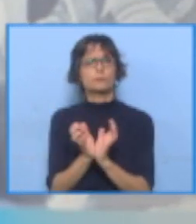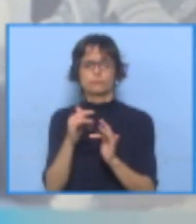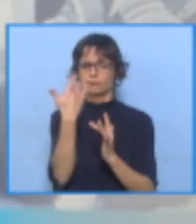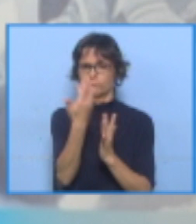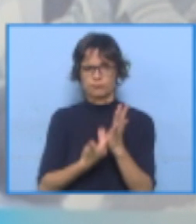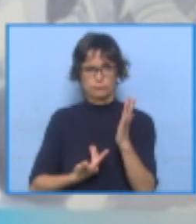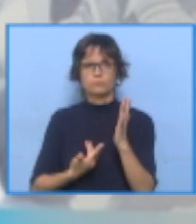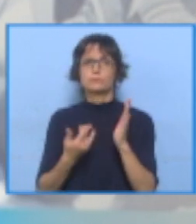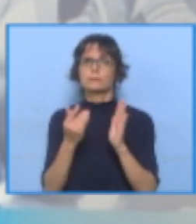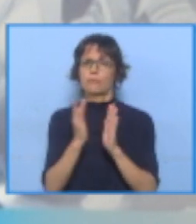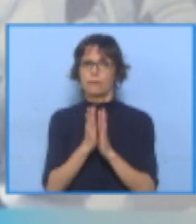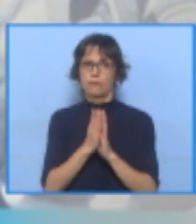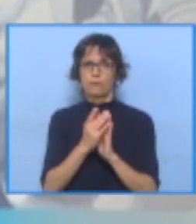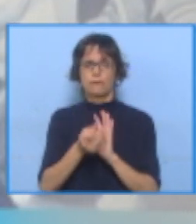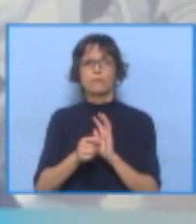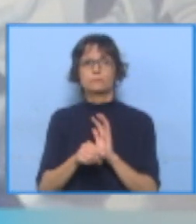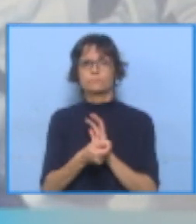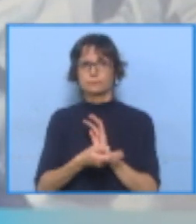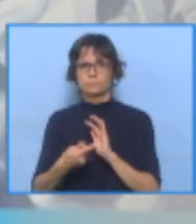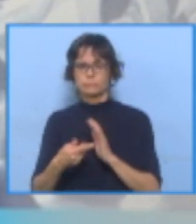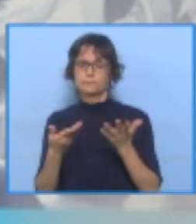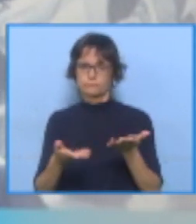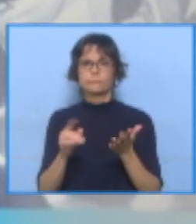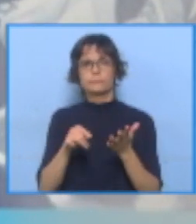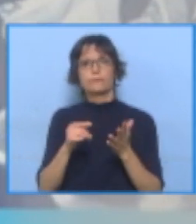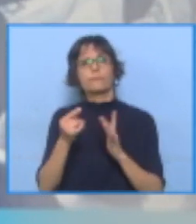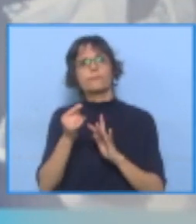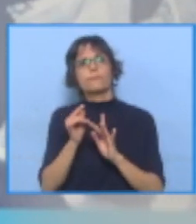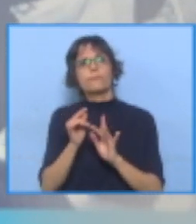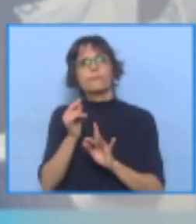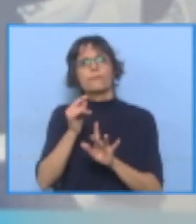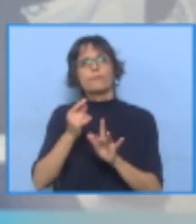agência.eclesia.pt. 14 organizações foram distinguidas esta semana com o